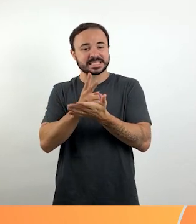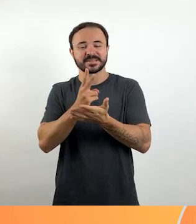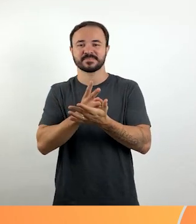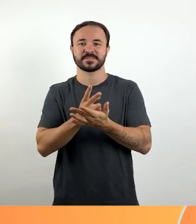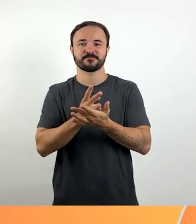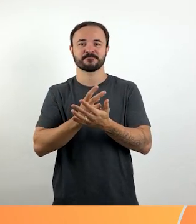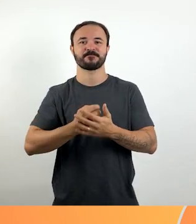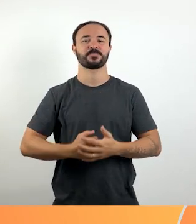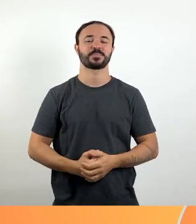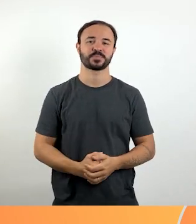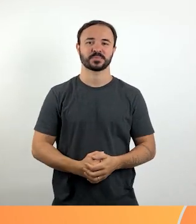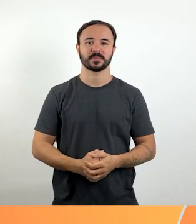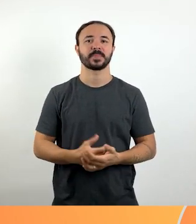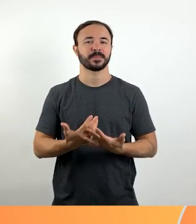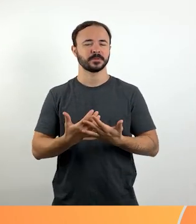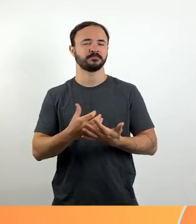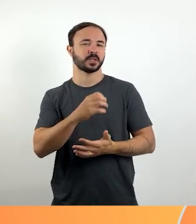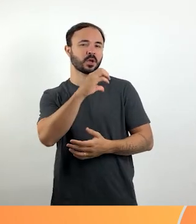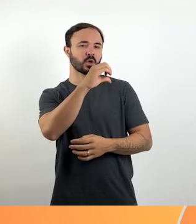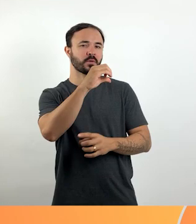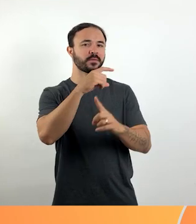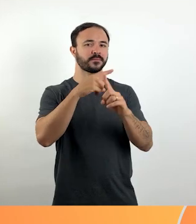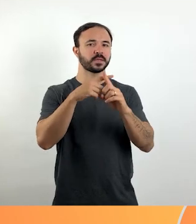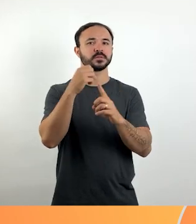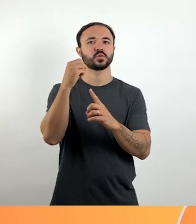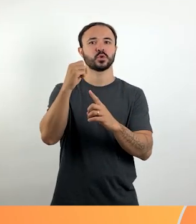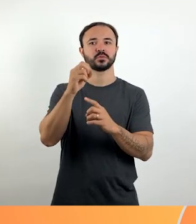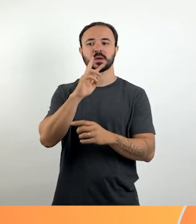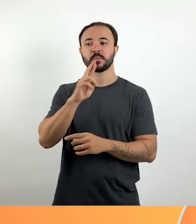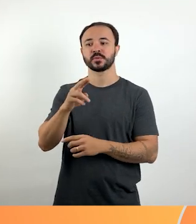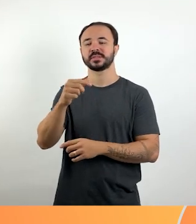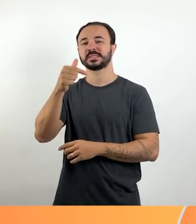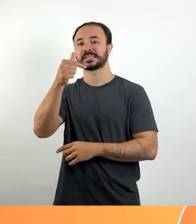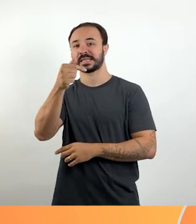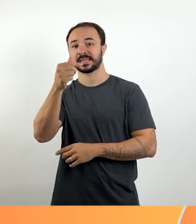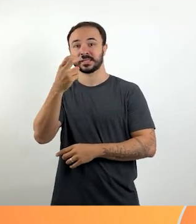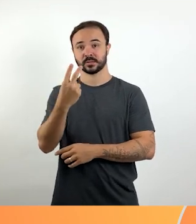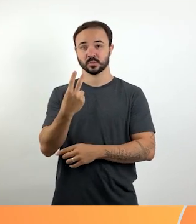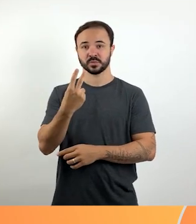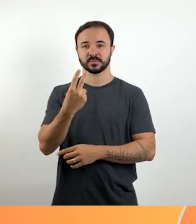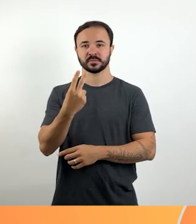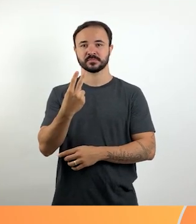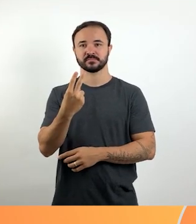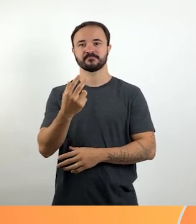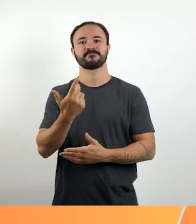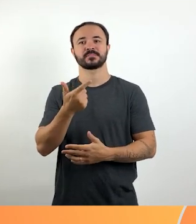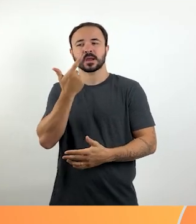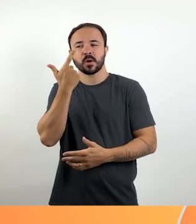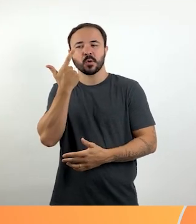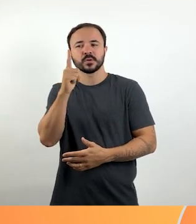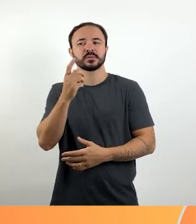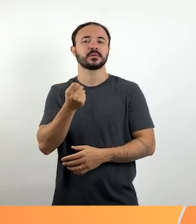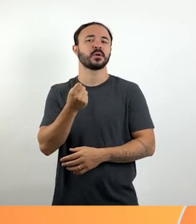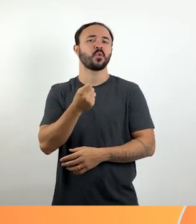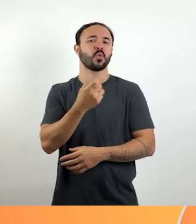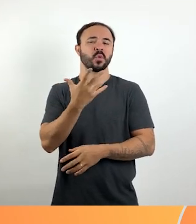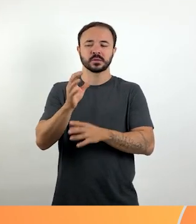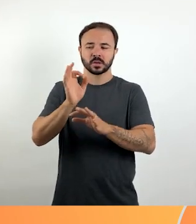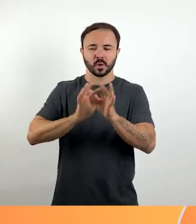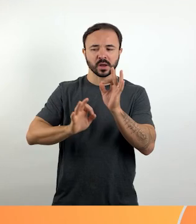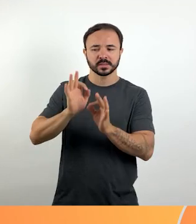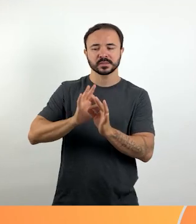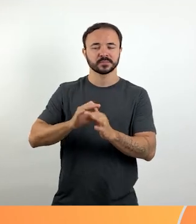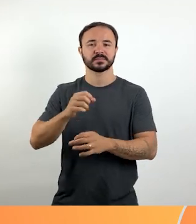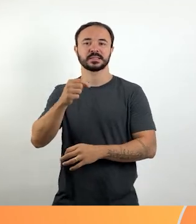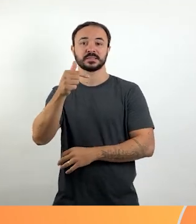72. Então, eu consigo formar 72 configurações, né, com essa ordem que ele está querendo, ABC dividido